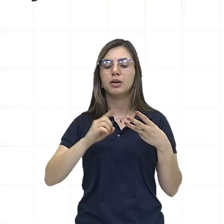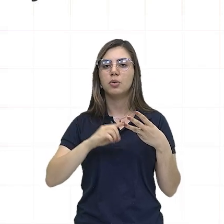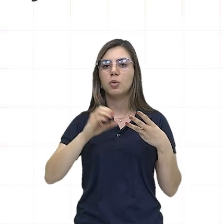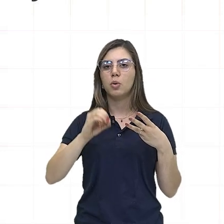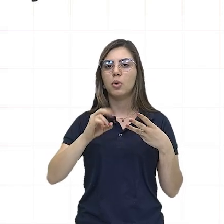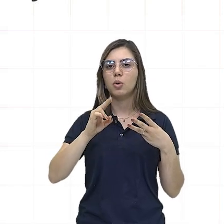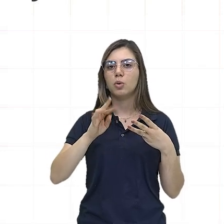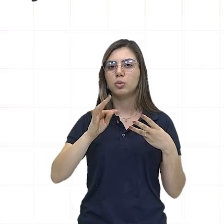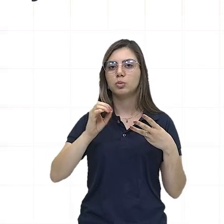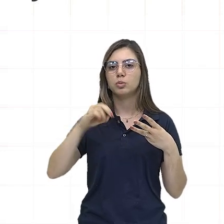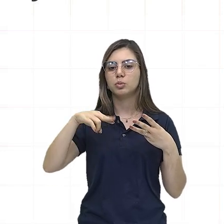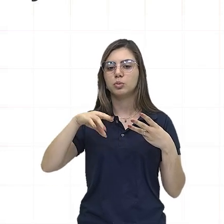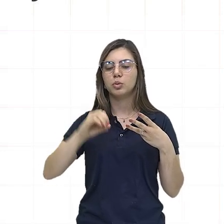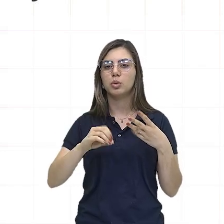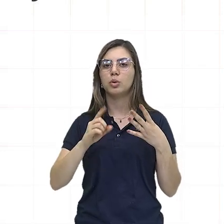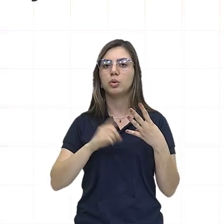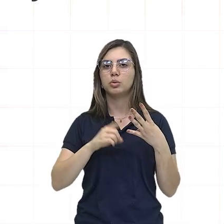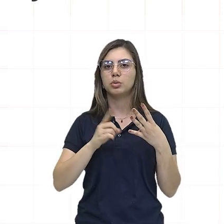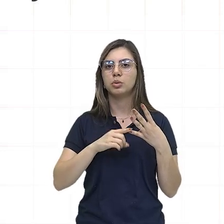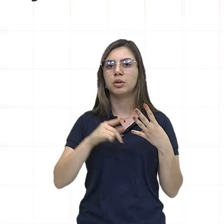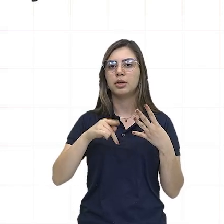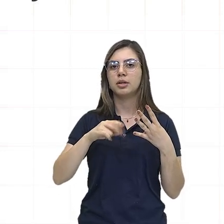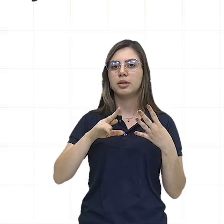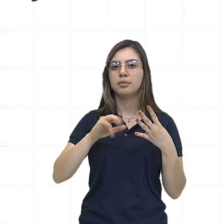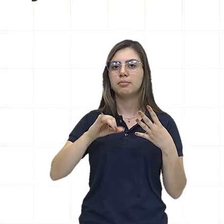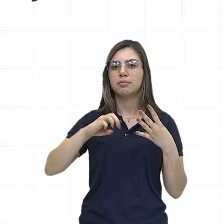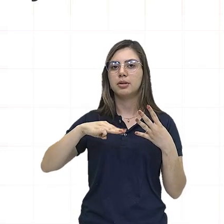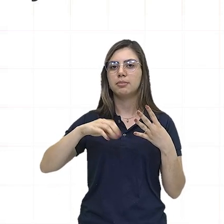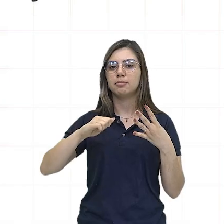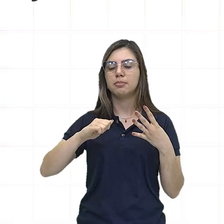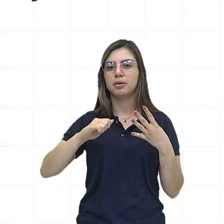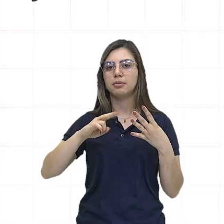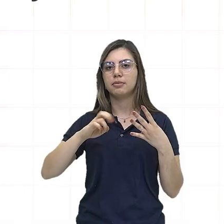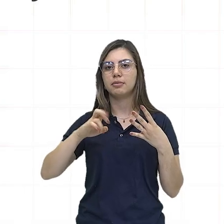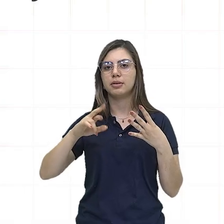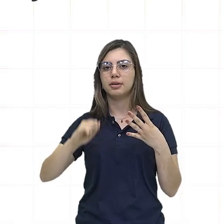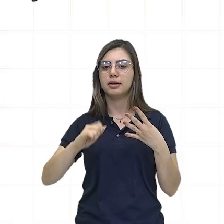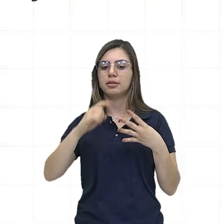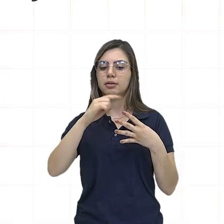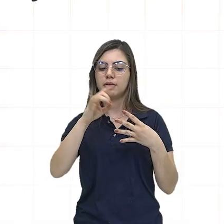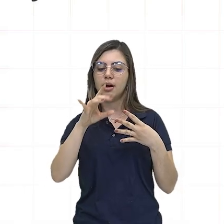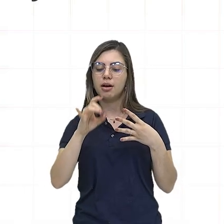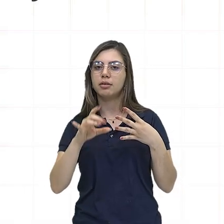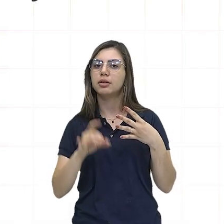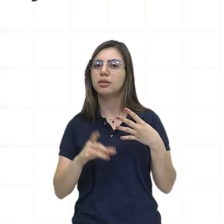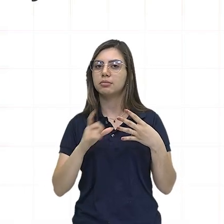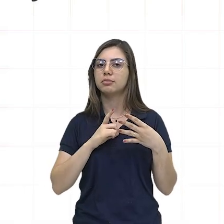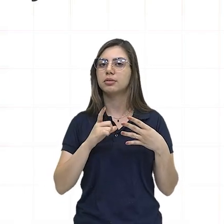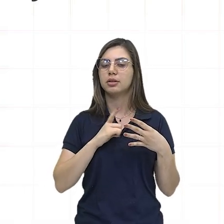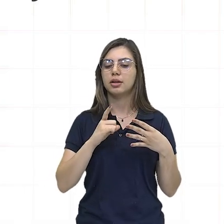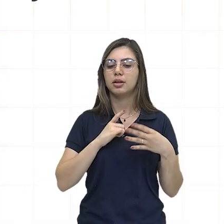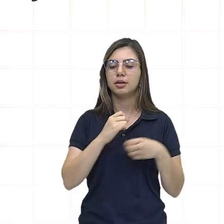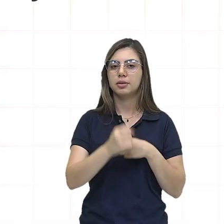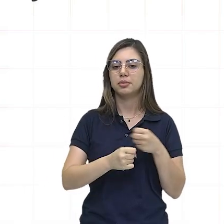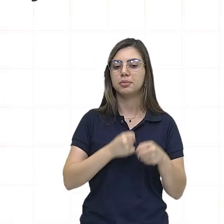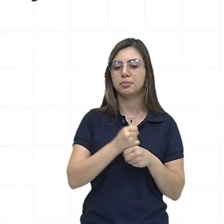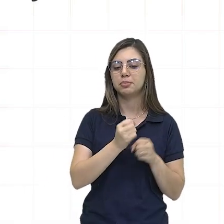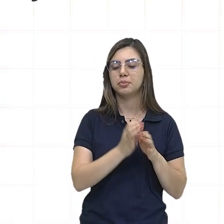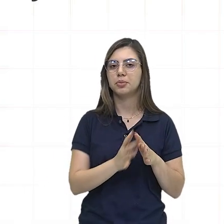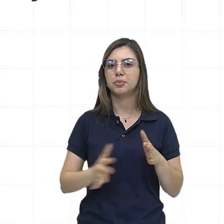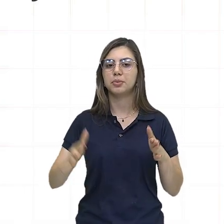mais marcantes nos lugares que fazem parte das zonas